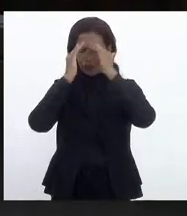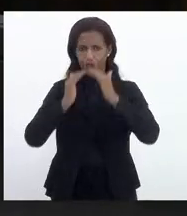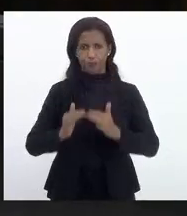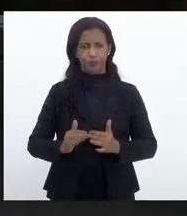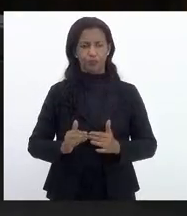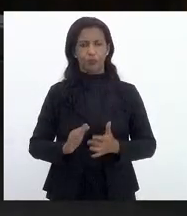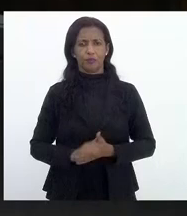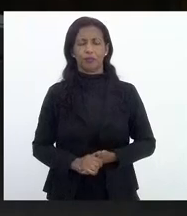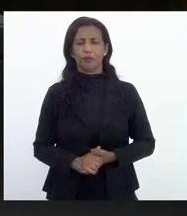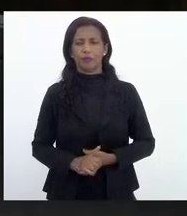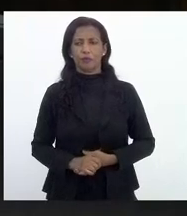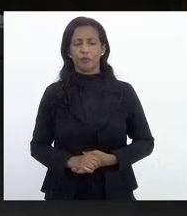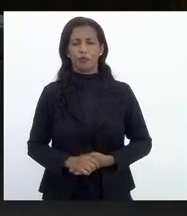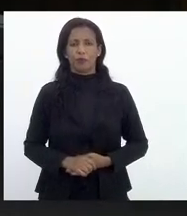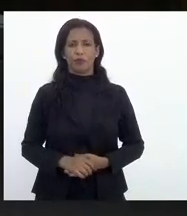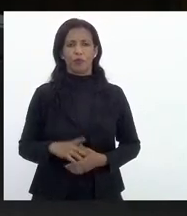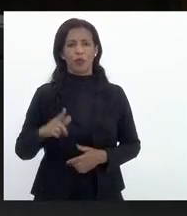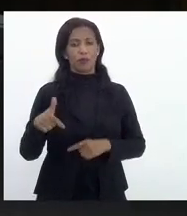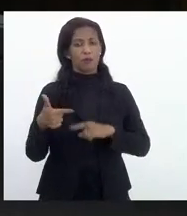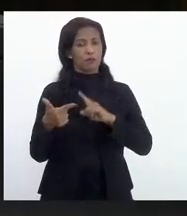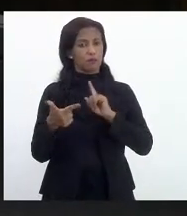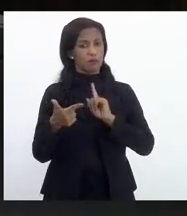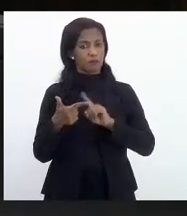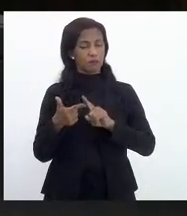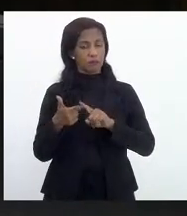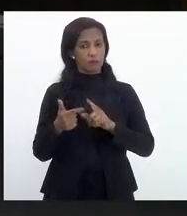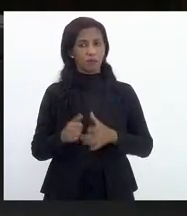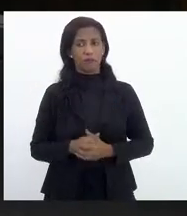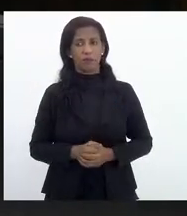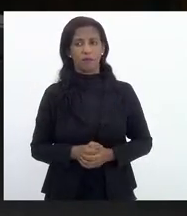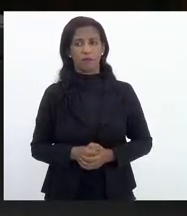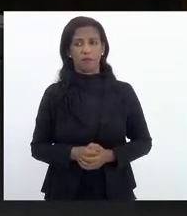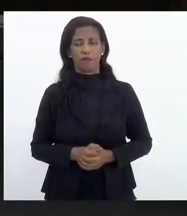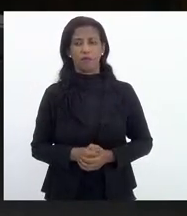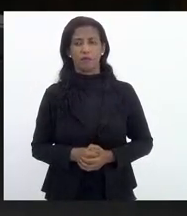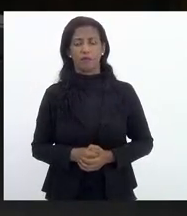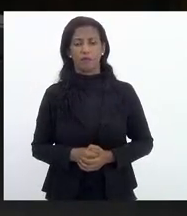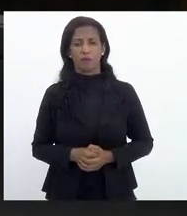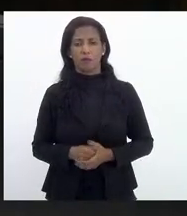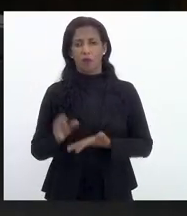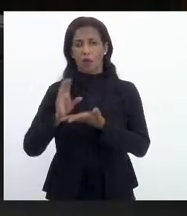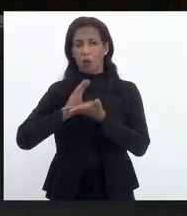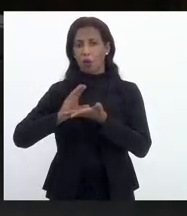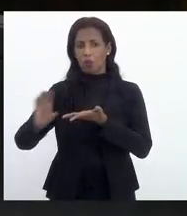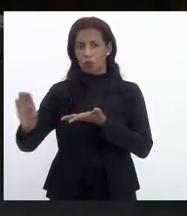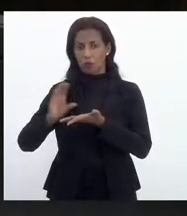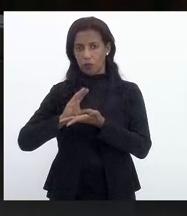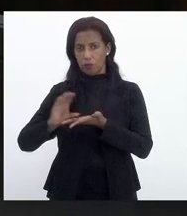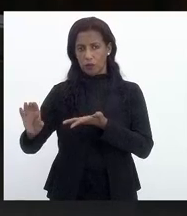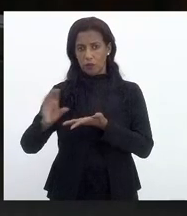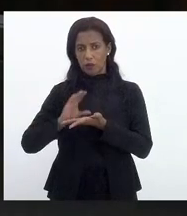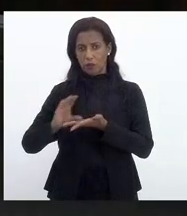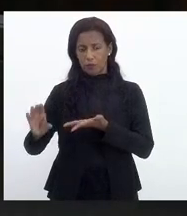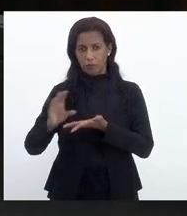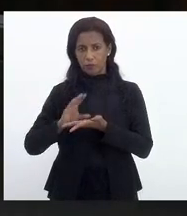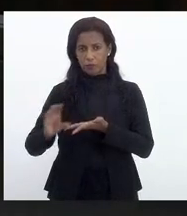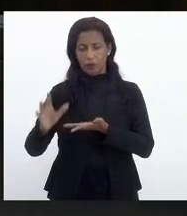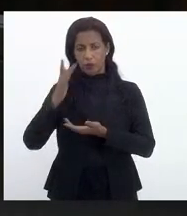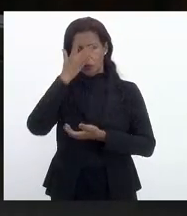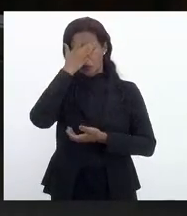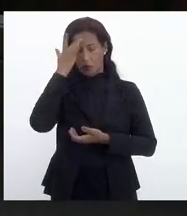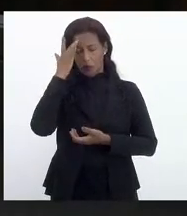em primeiro lugar segundo Qual é a contribuição do